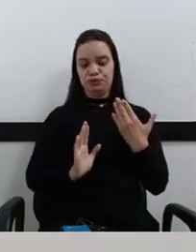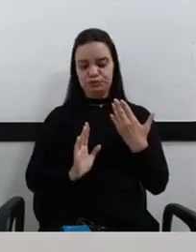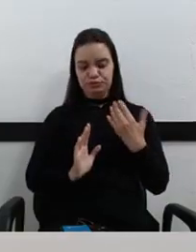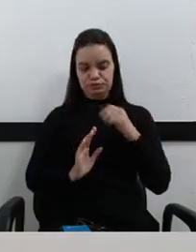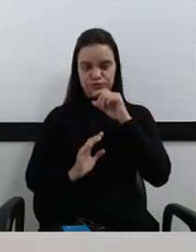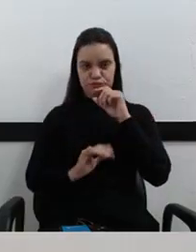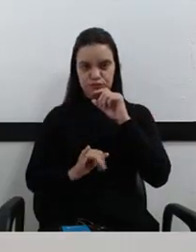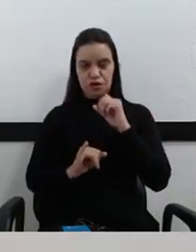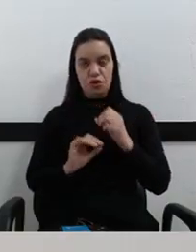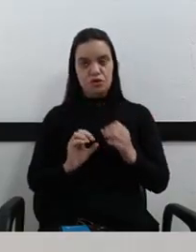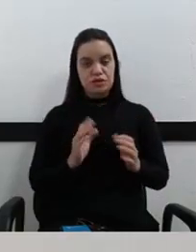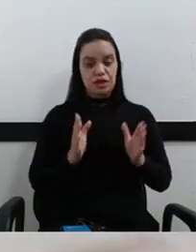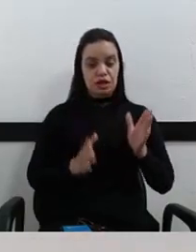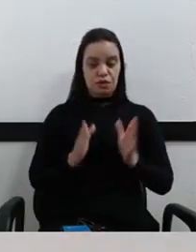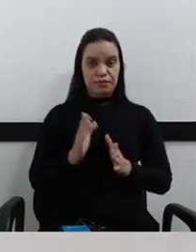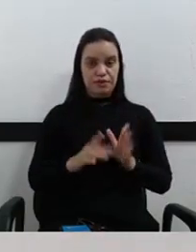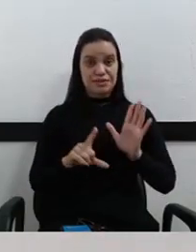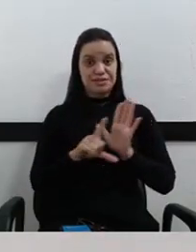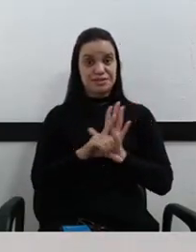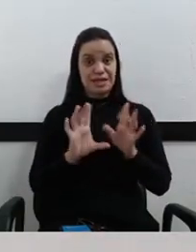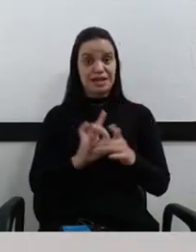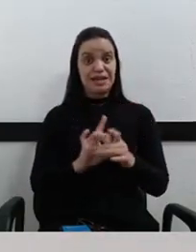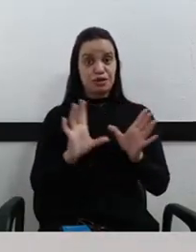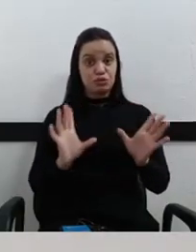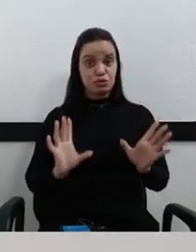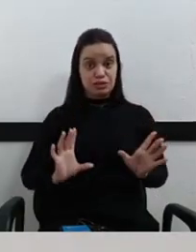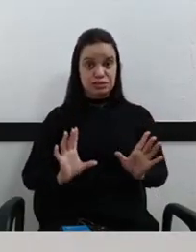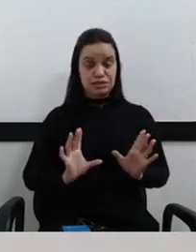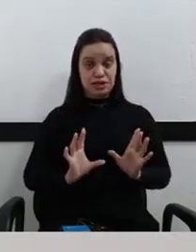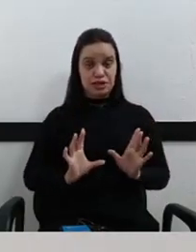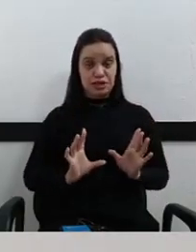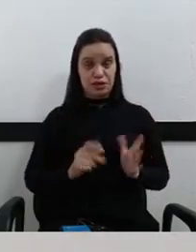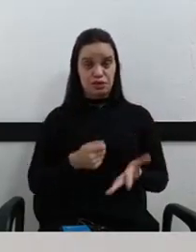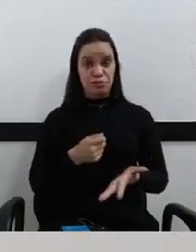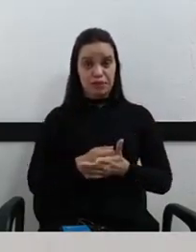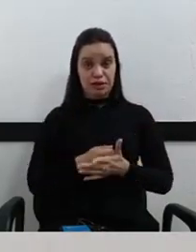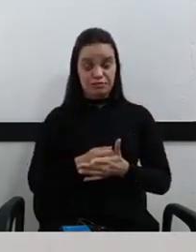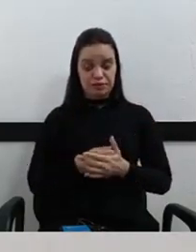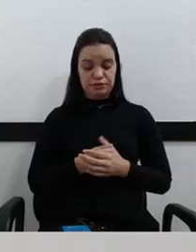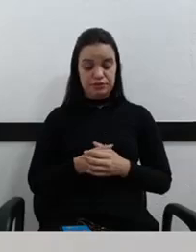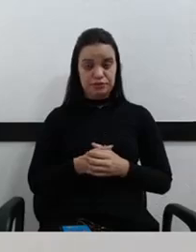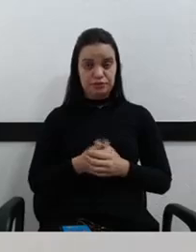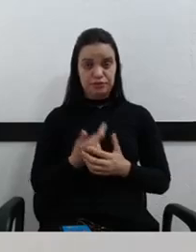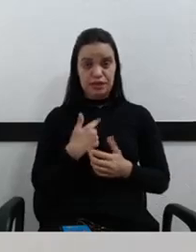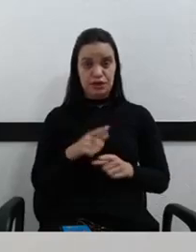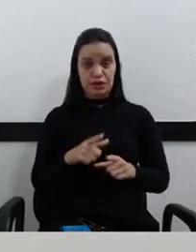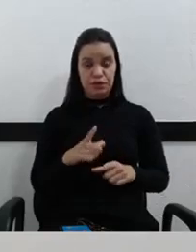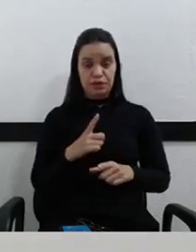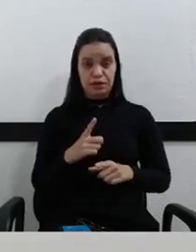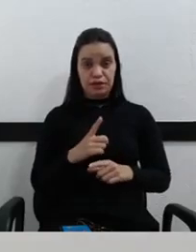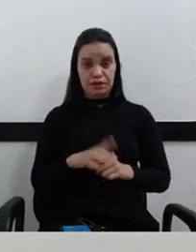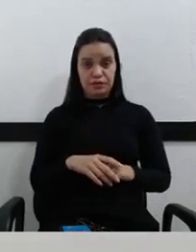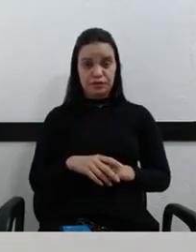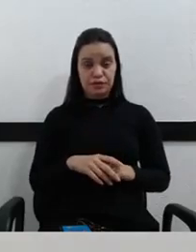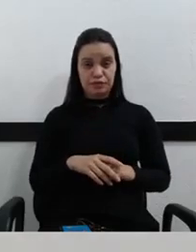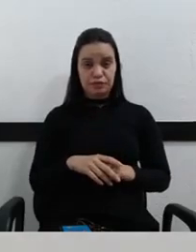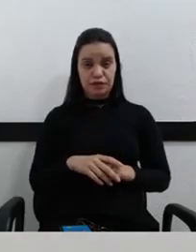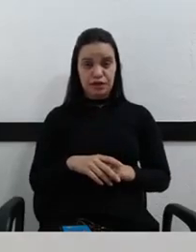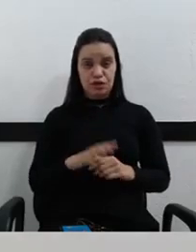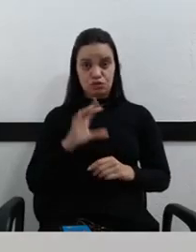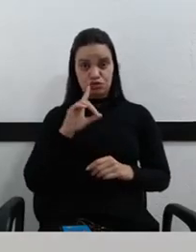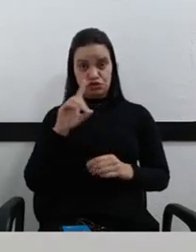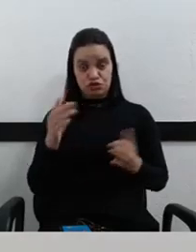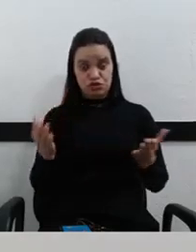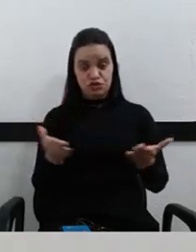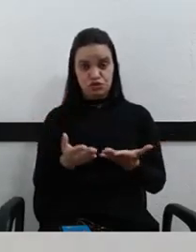se houver um prazo de dilação, se a lei autorizar o pagamento dessas verbas, eu vou ter fotografado o dia de